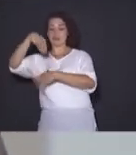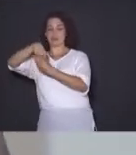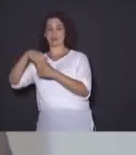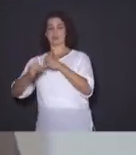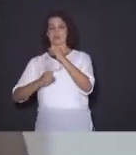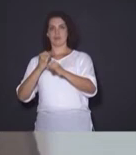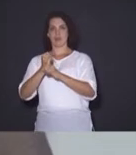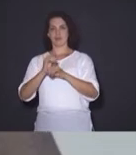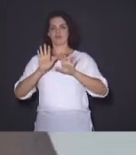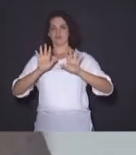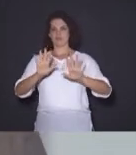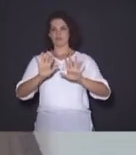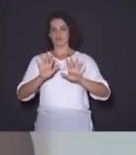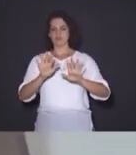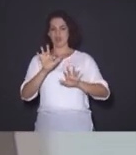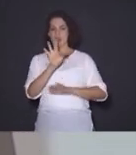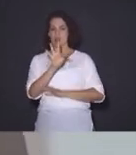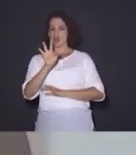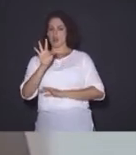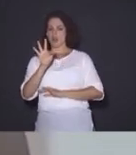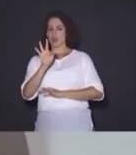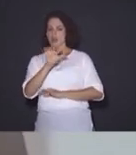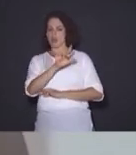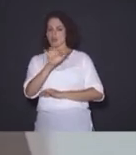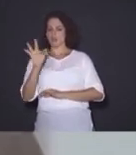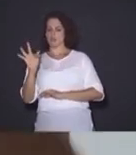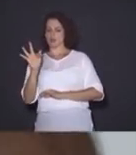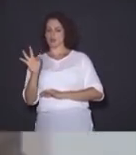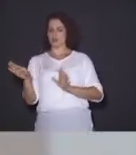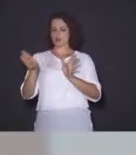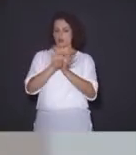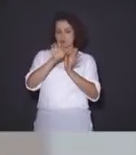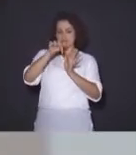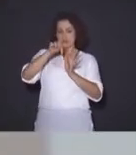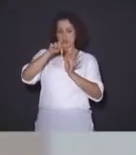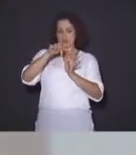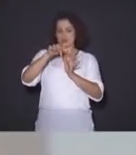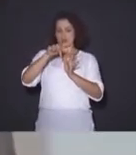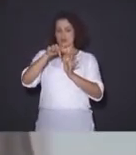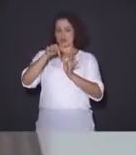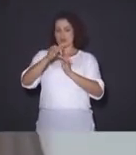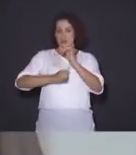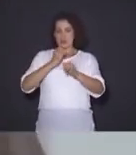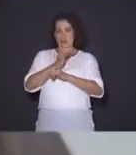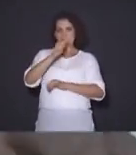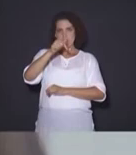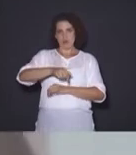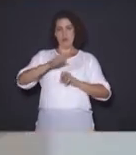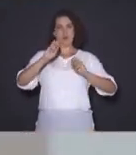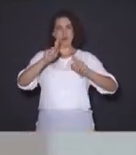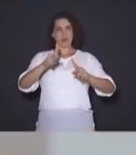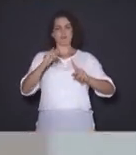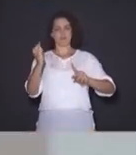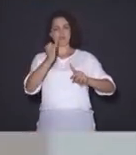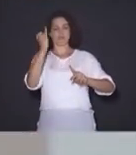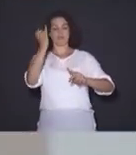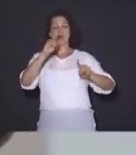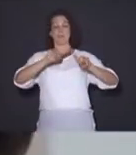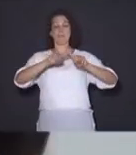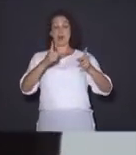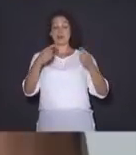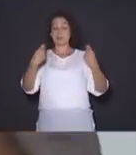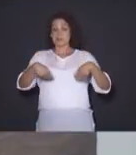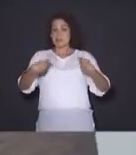conectado ou seja que a internet chegue aqui mas é importante da internet chega aqui é que aqui possa chegar na